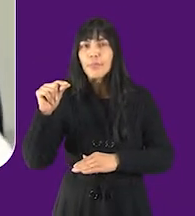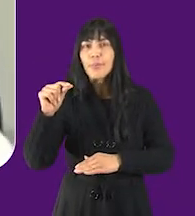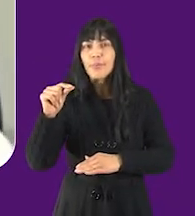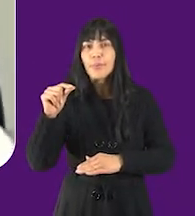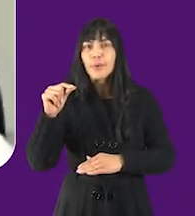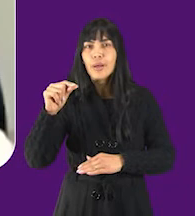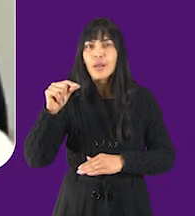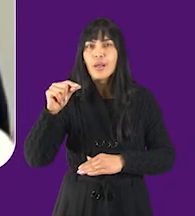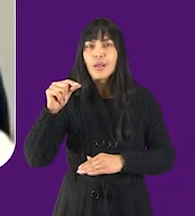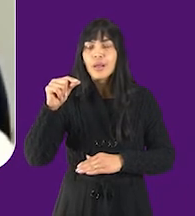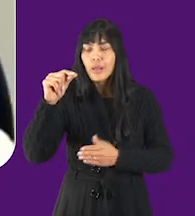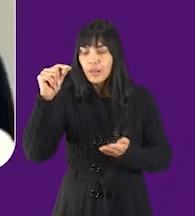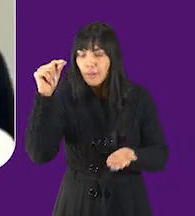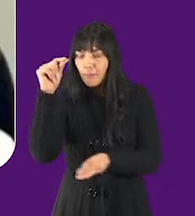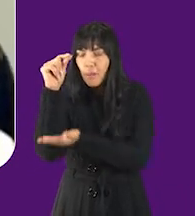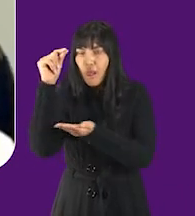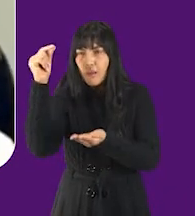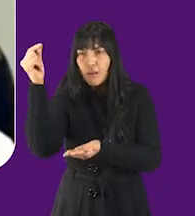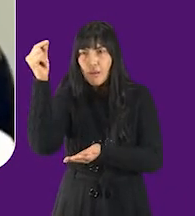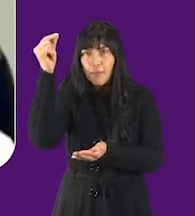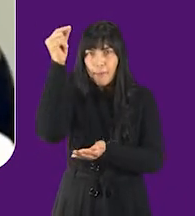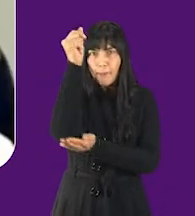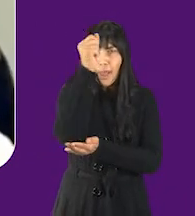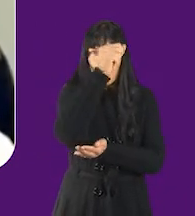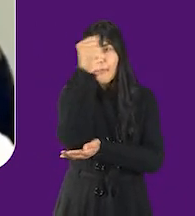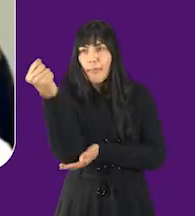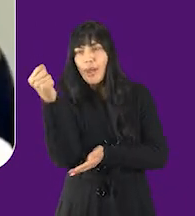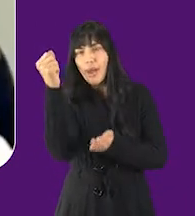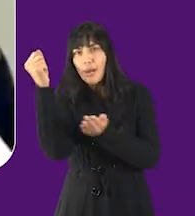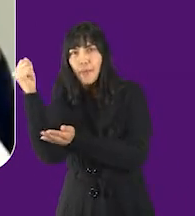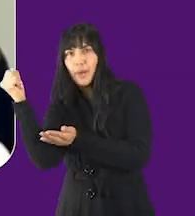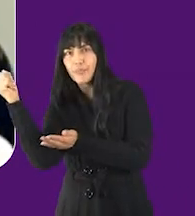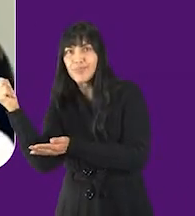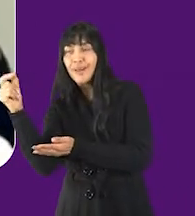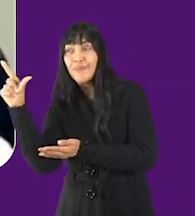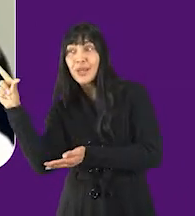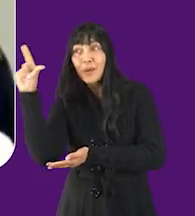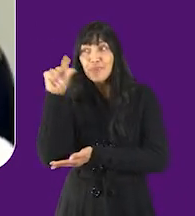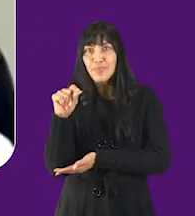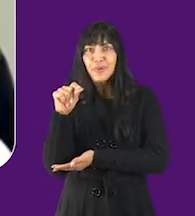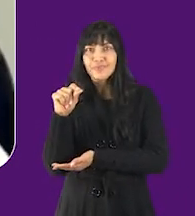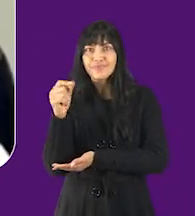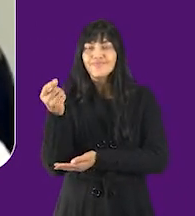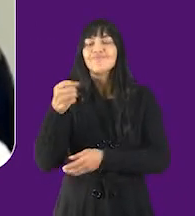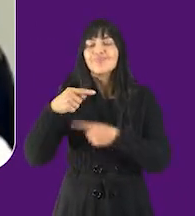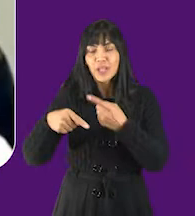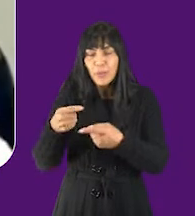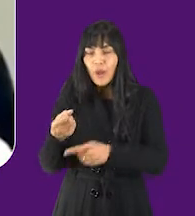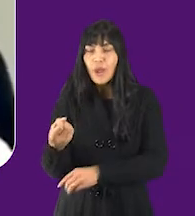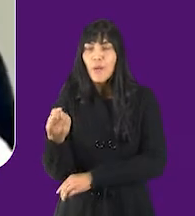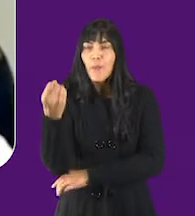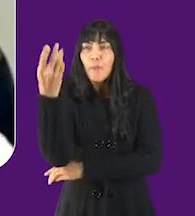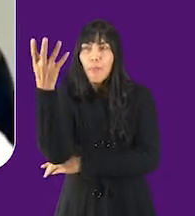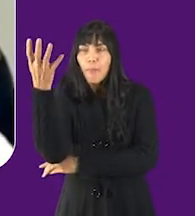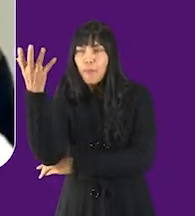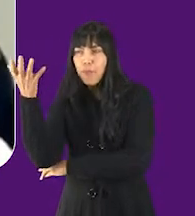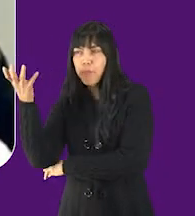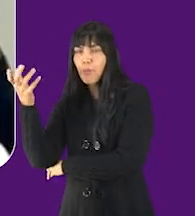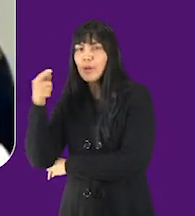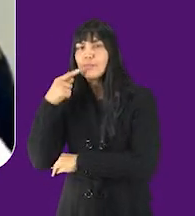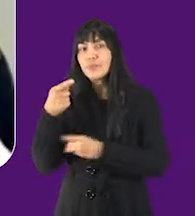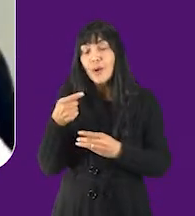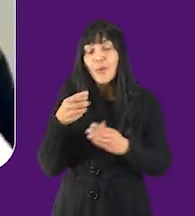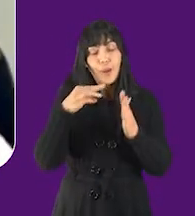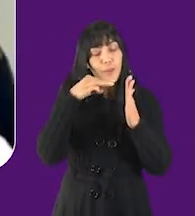também. E, além disso, essa metodologia nas nossas fábricas estão entre as mais... As nossas fábricas aqui do Brasil, com